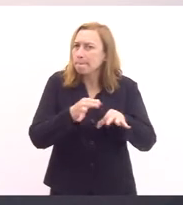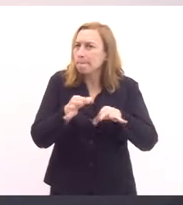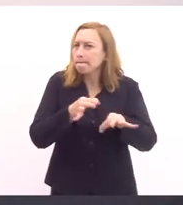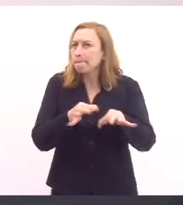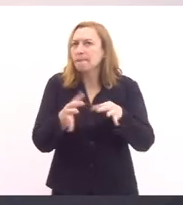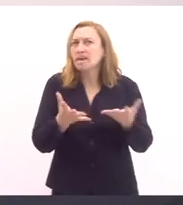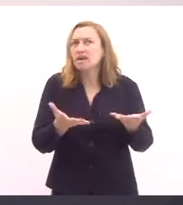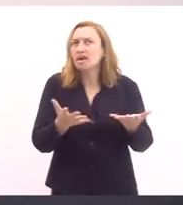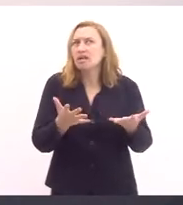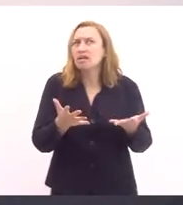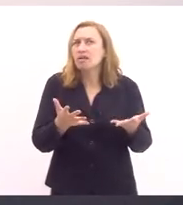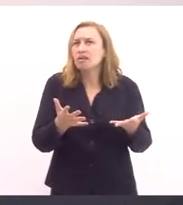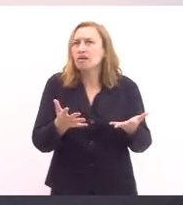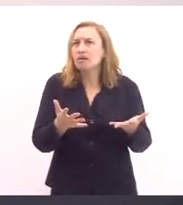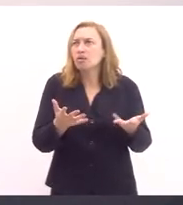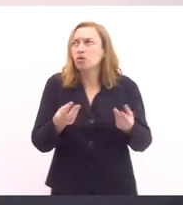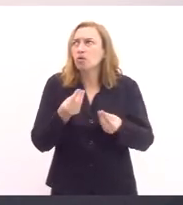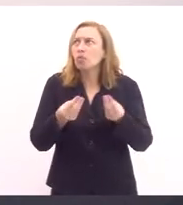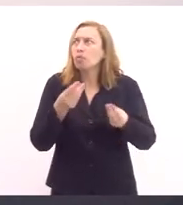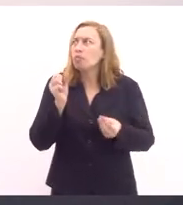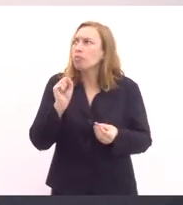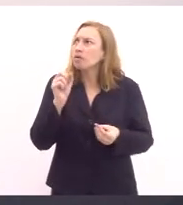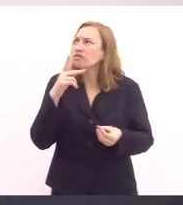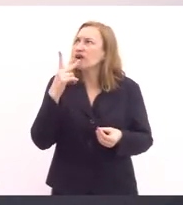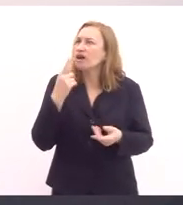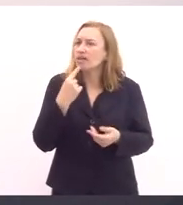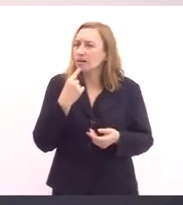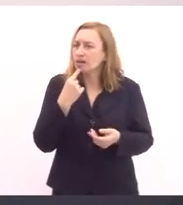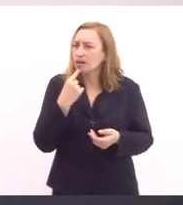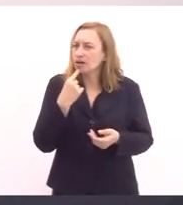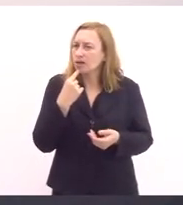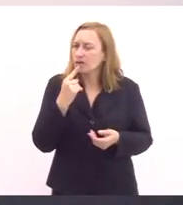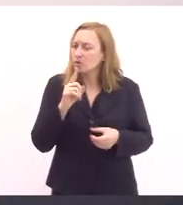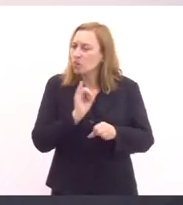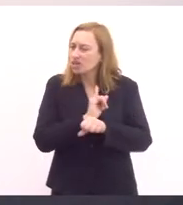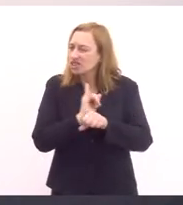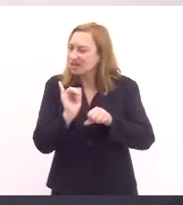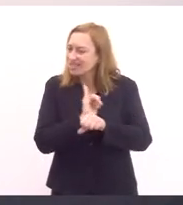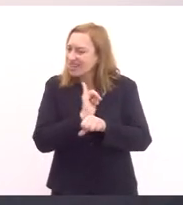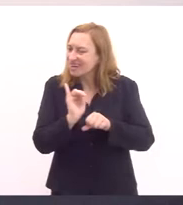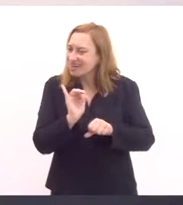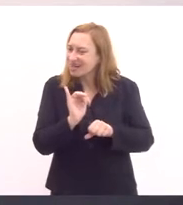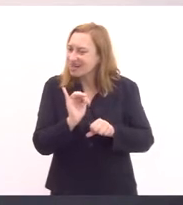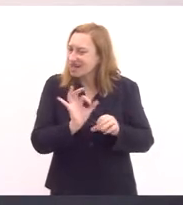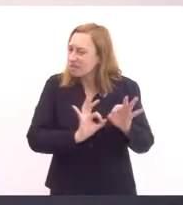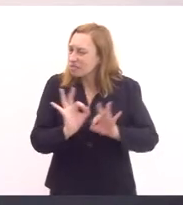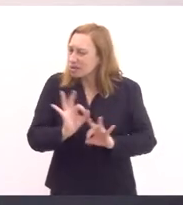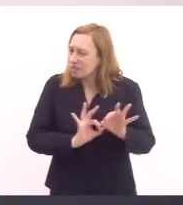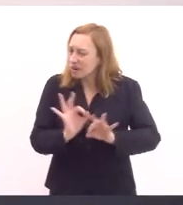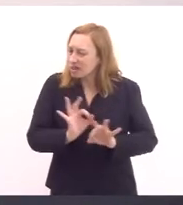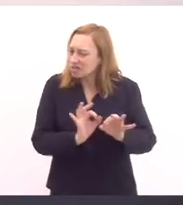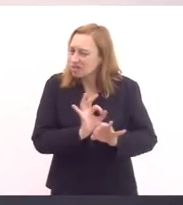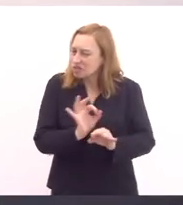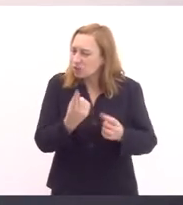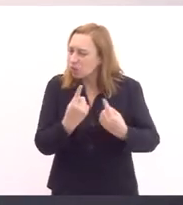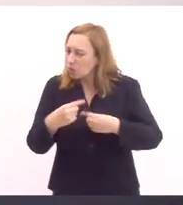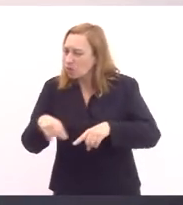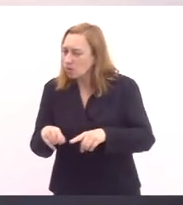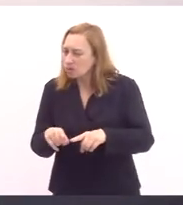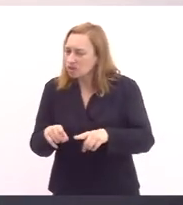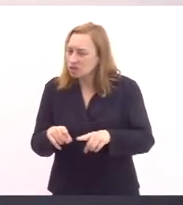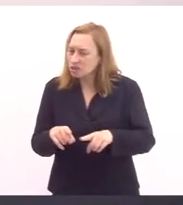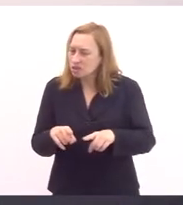hum como é que a gente pode se falar mas nem esquematizando montando um plano de enfrentamento